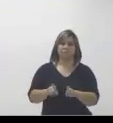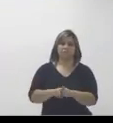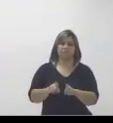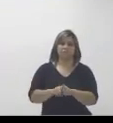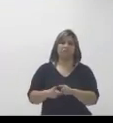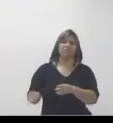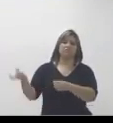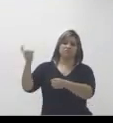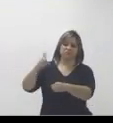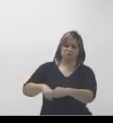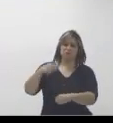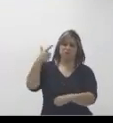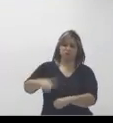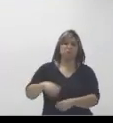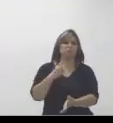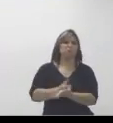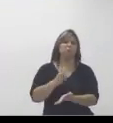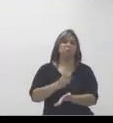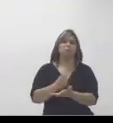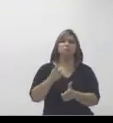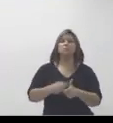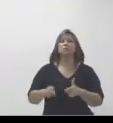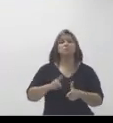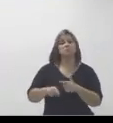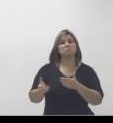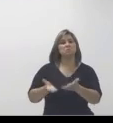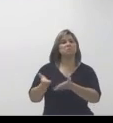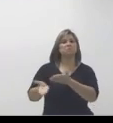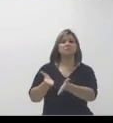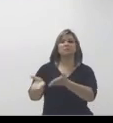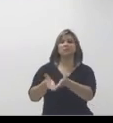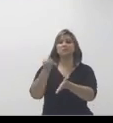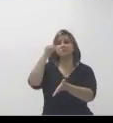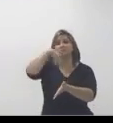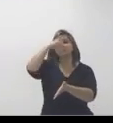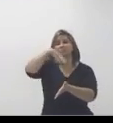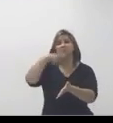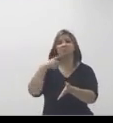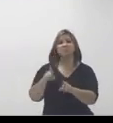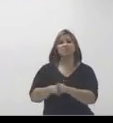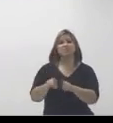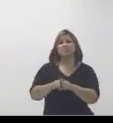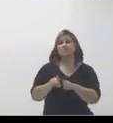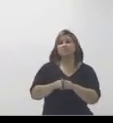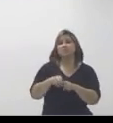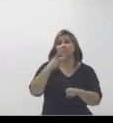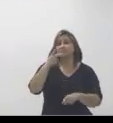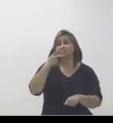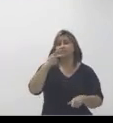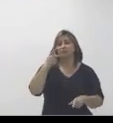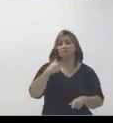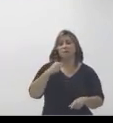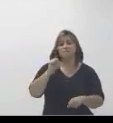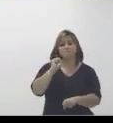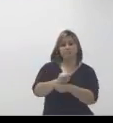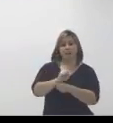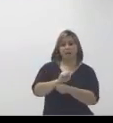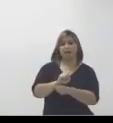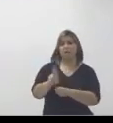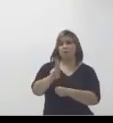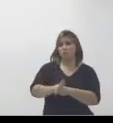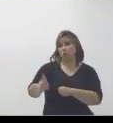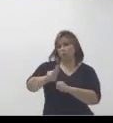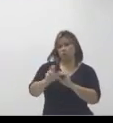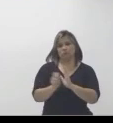internações porque é um tratamento via de regra pela abstinência e não pela redução de danos é por